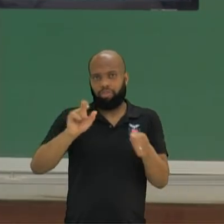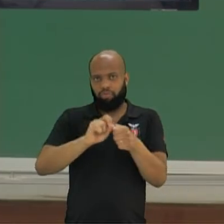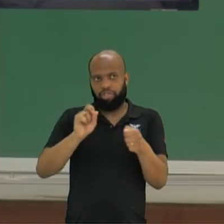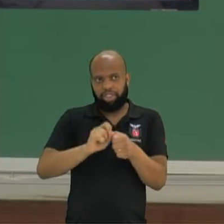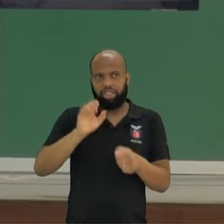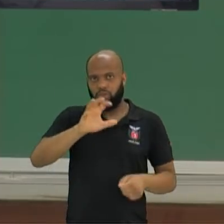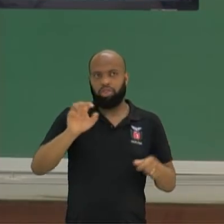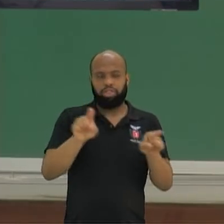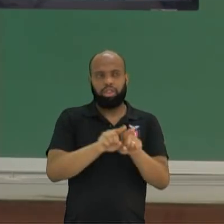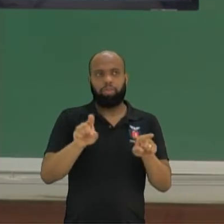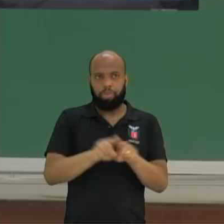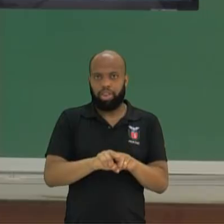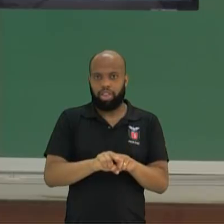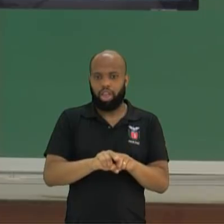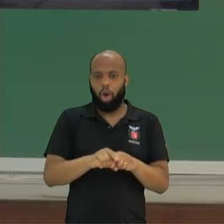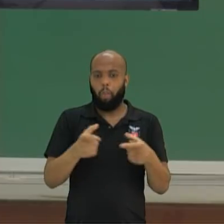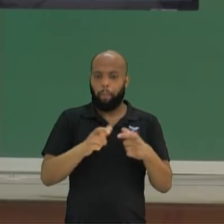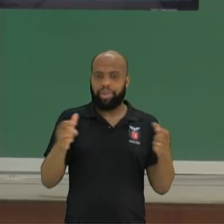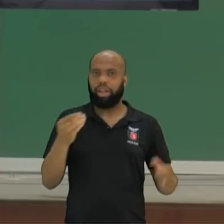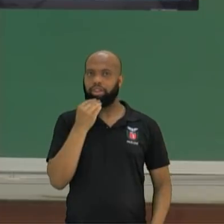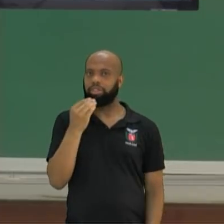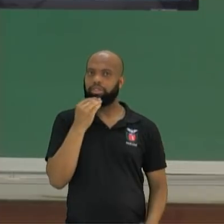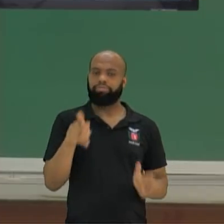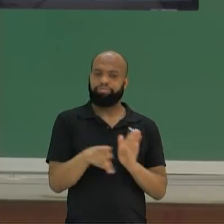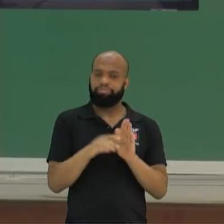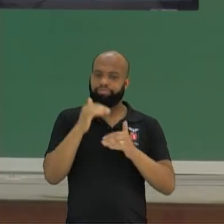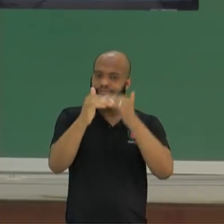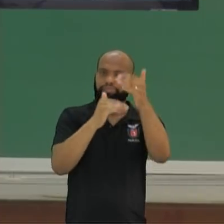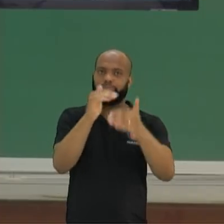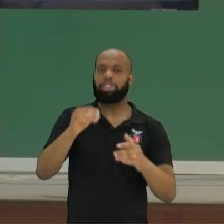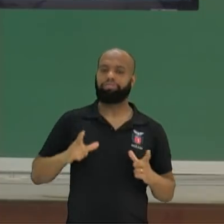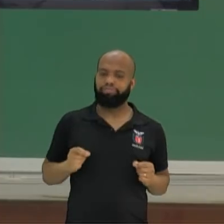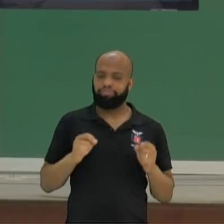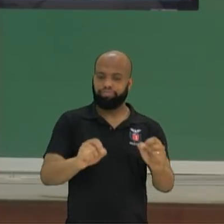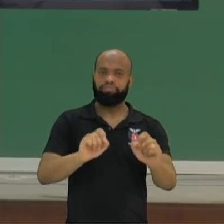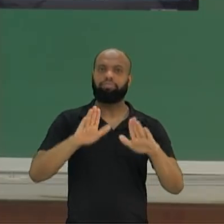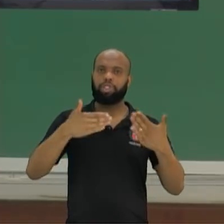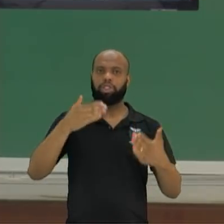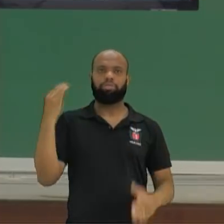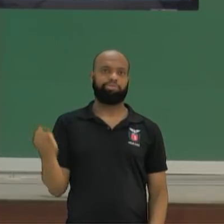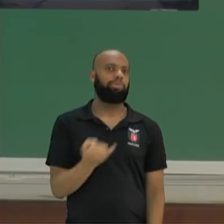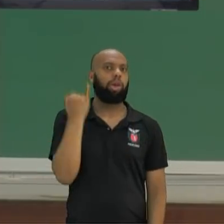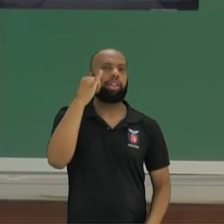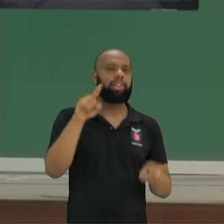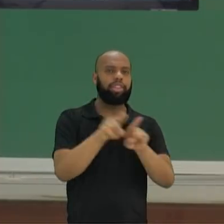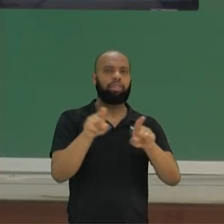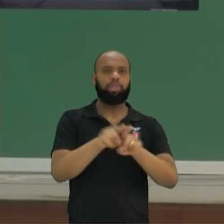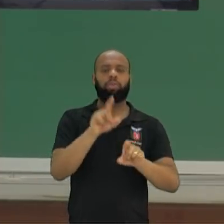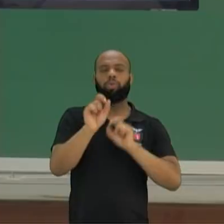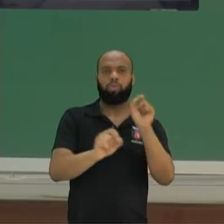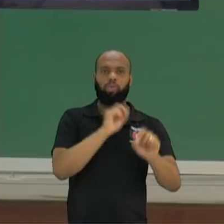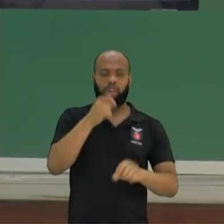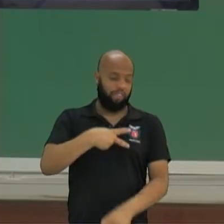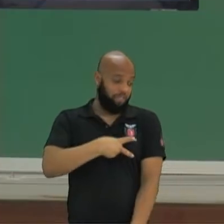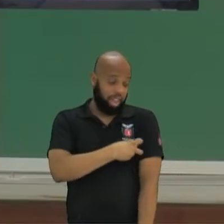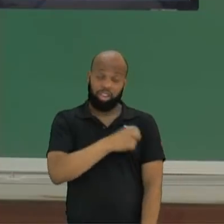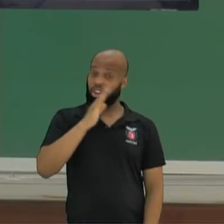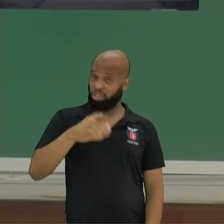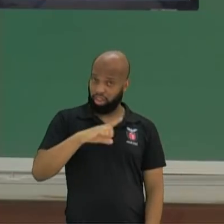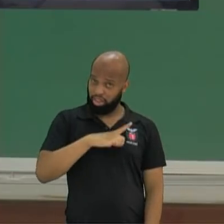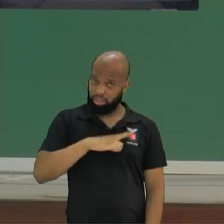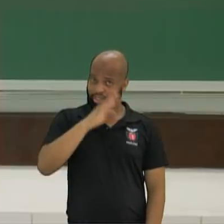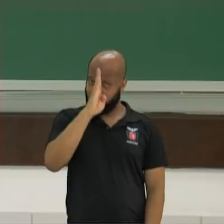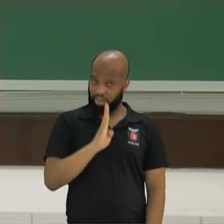né, aumentando as chances do desenvolvimento desse tipo de câncer, é super importante a vacinação, que já existe e